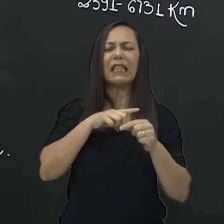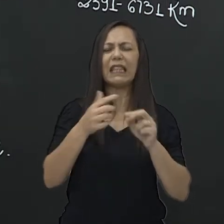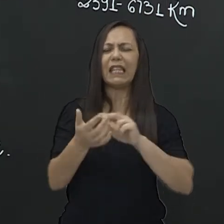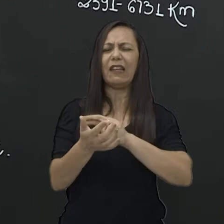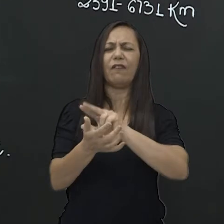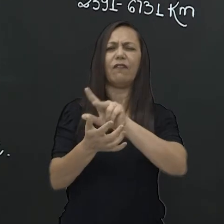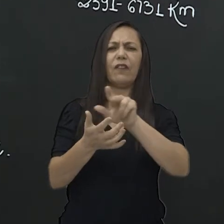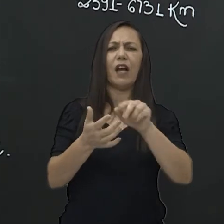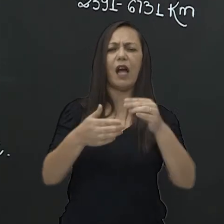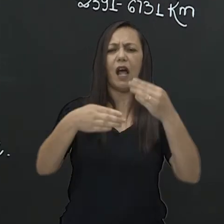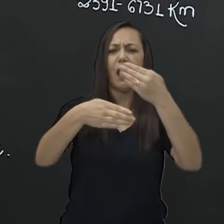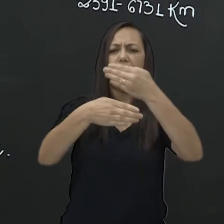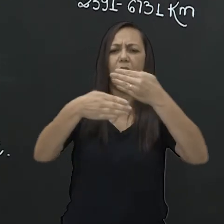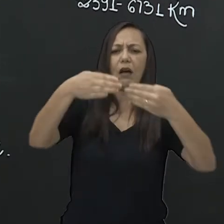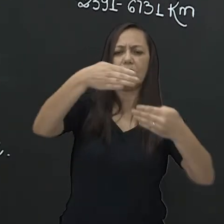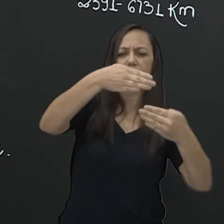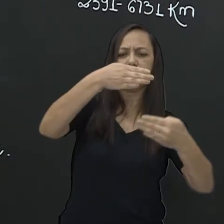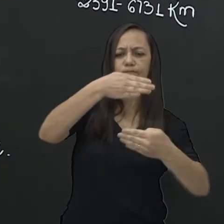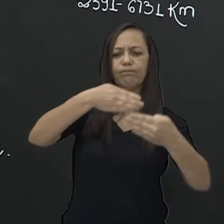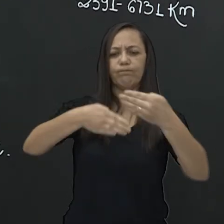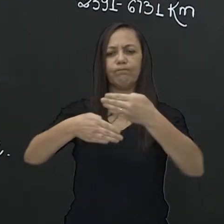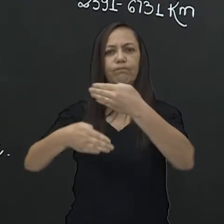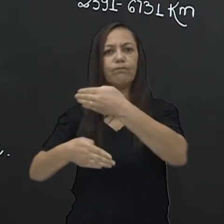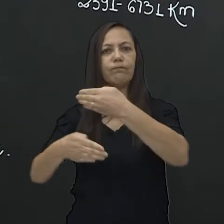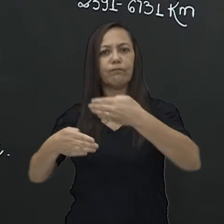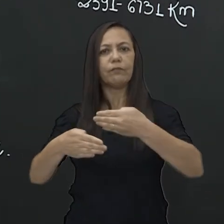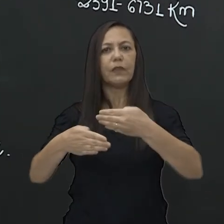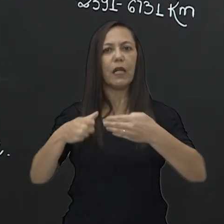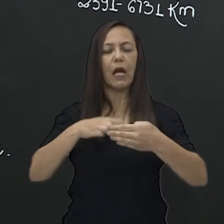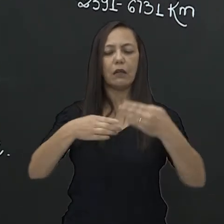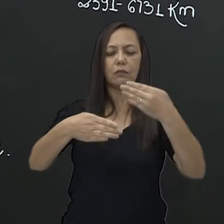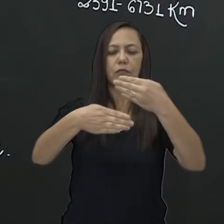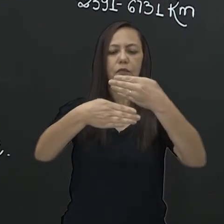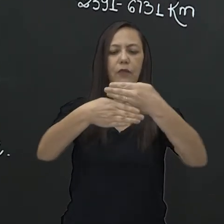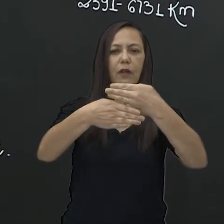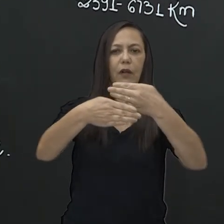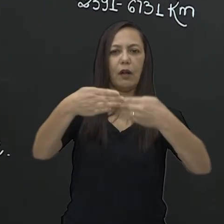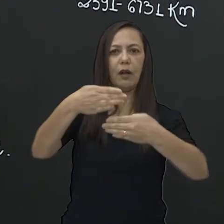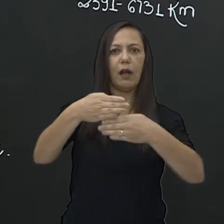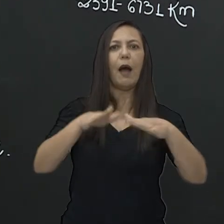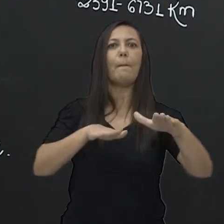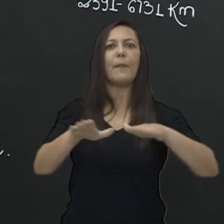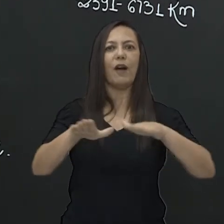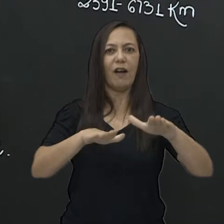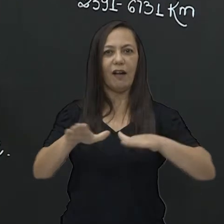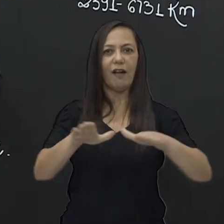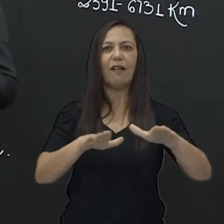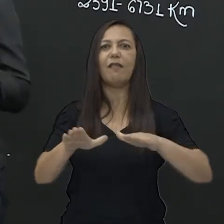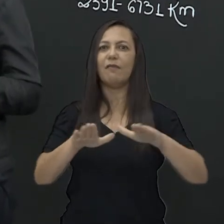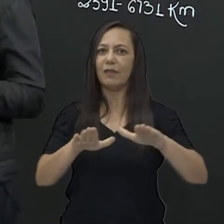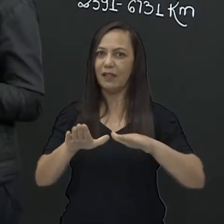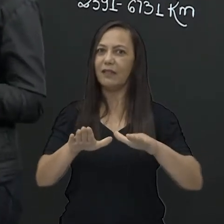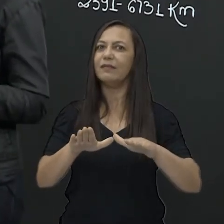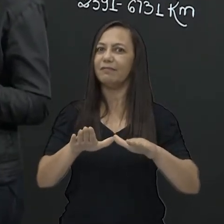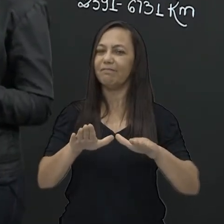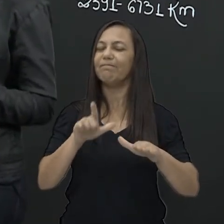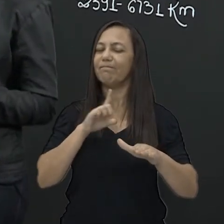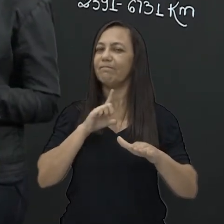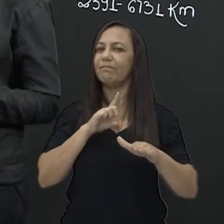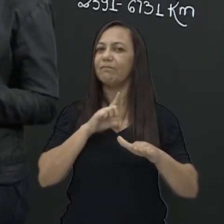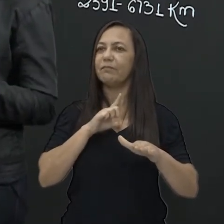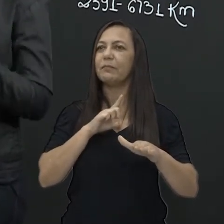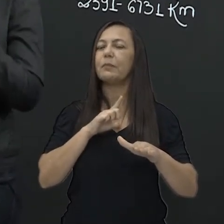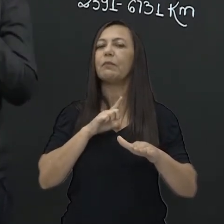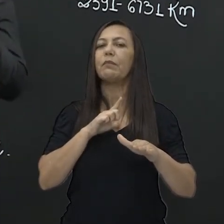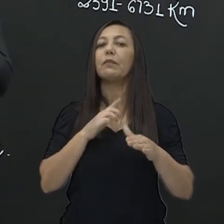rachaduras, são as placas. E essas placas elas estão ali encaixadinhas e se movem, hein? Tem aula disso por aí, pode procurar. Tem aula